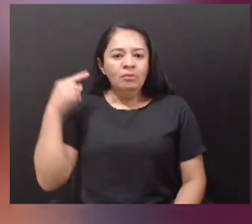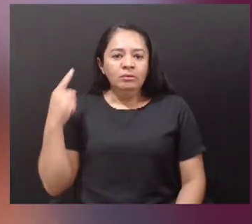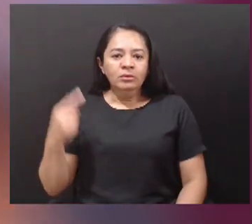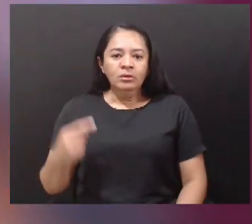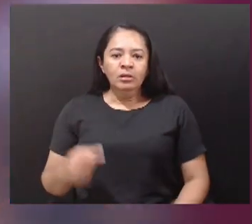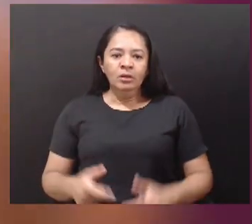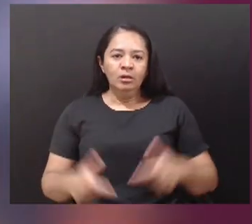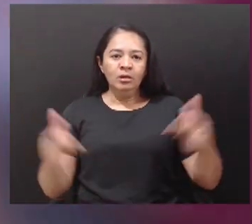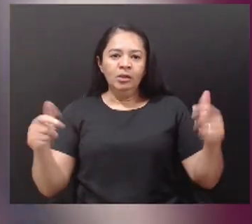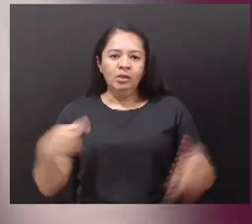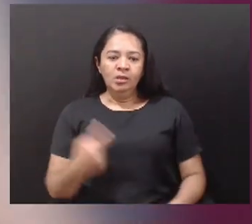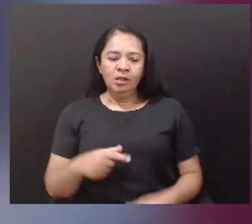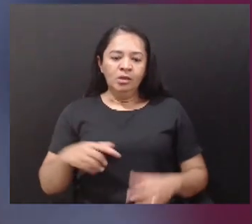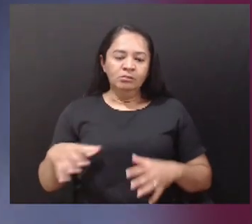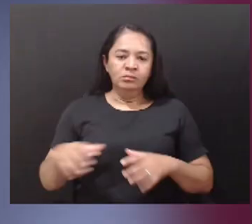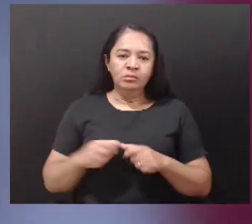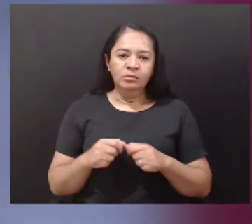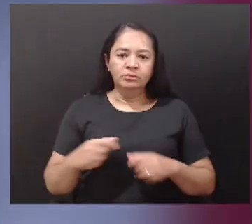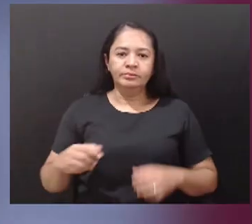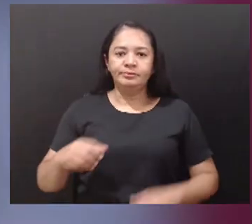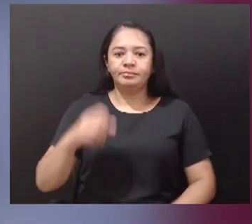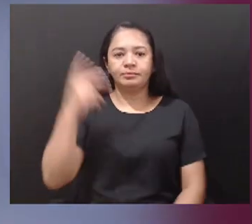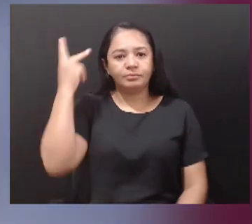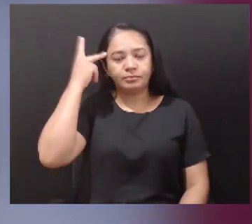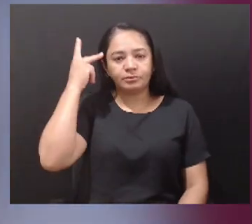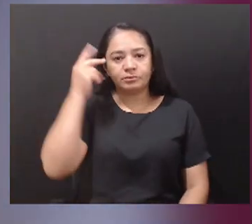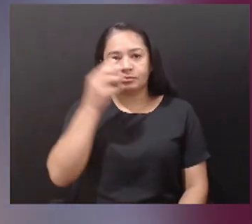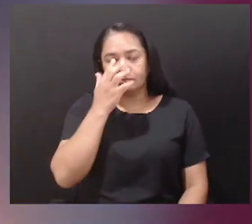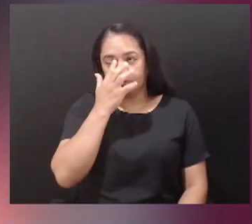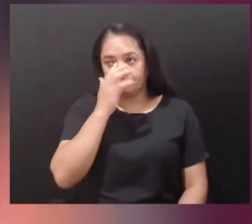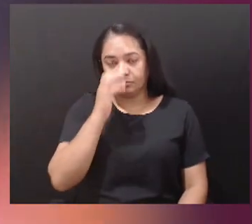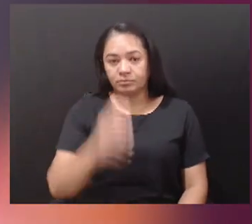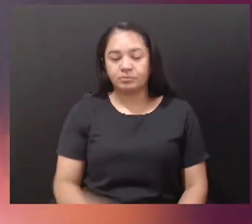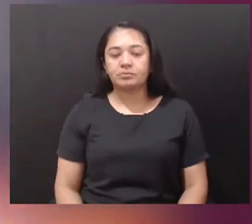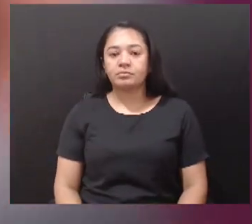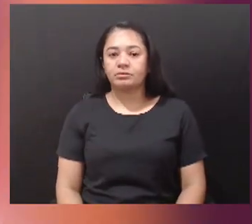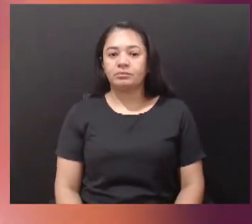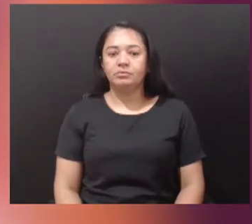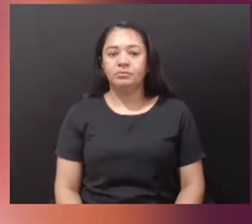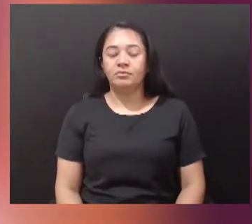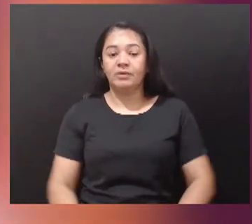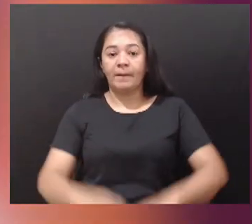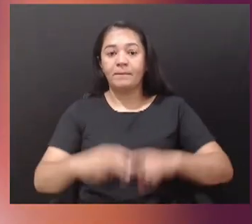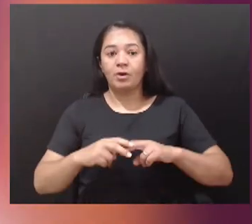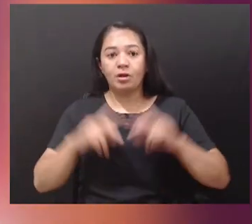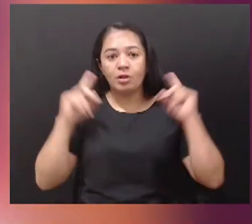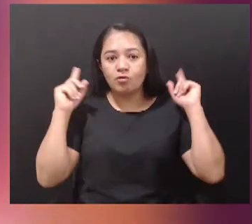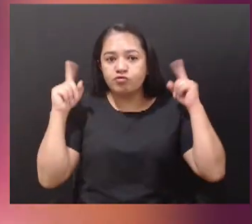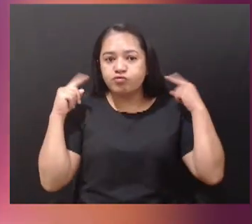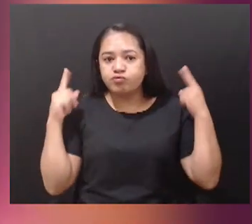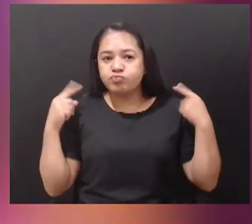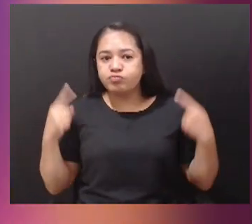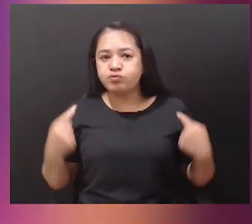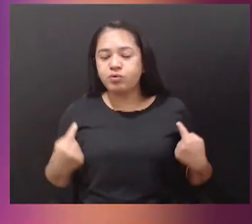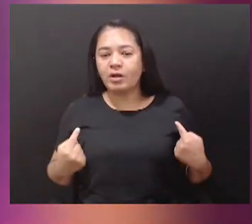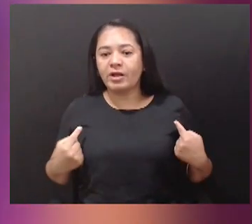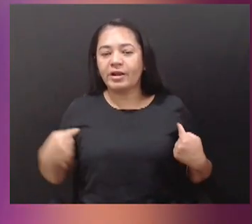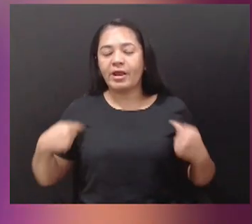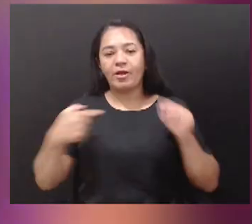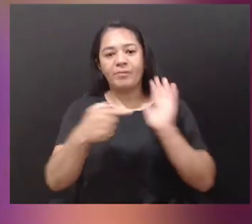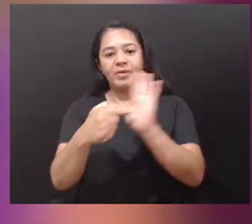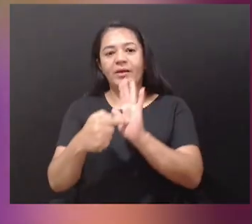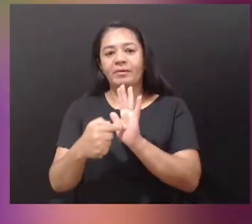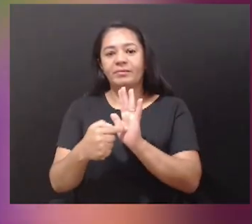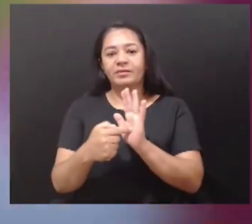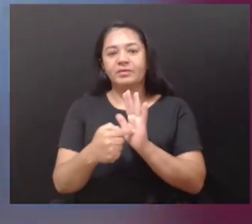região, cresça em São Paulo. E através da Cacheados, depois de ter virado embaixador, eu me apresentei nas 2 maiores feiras da